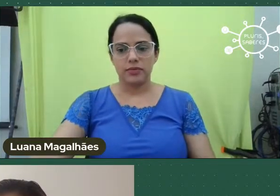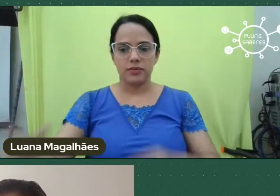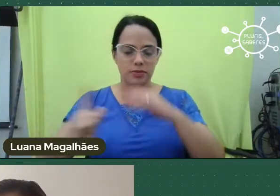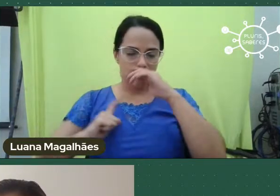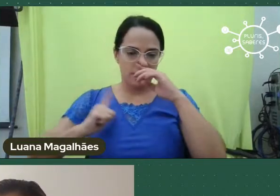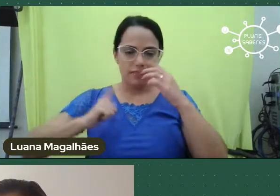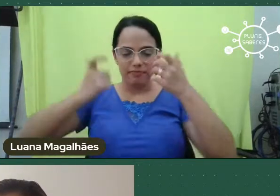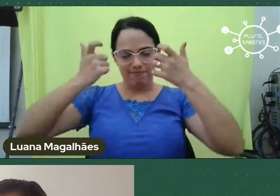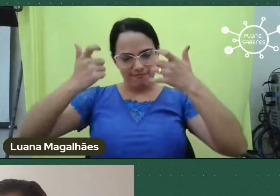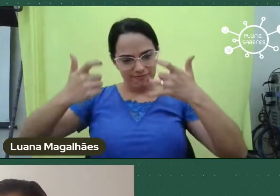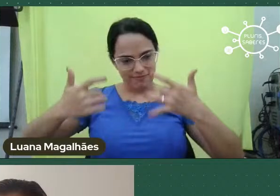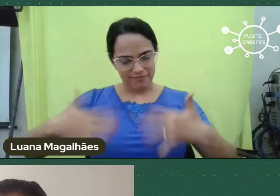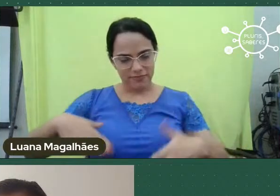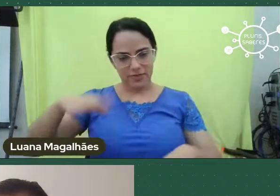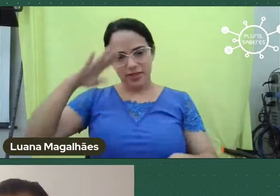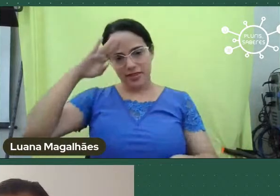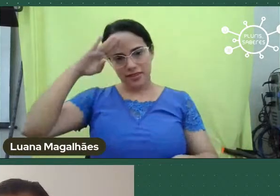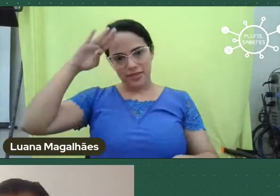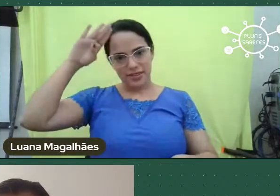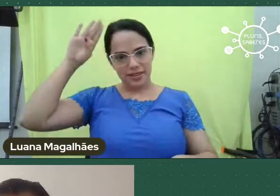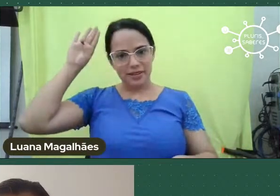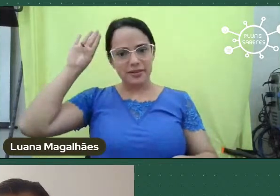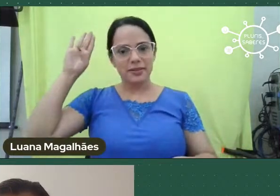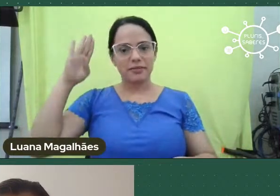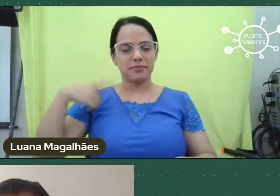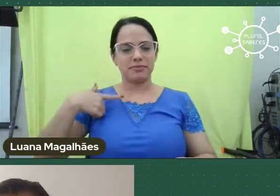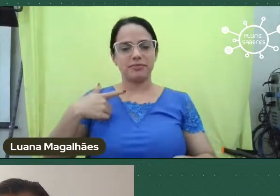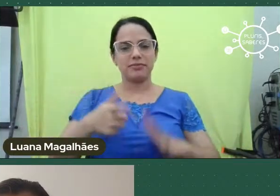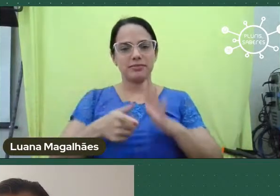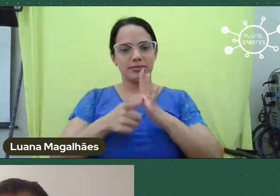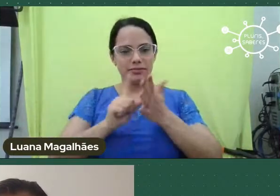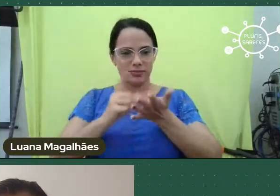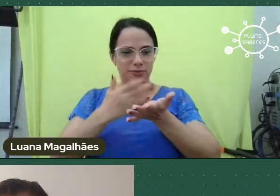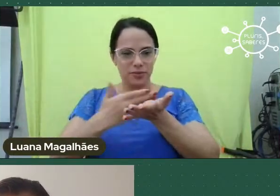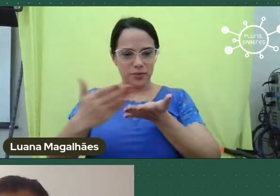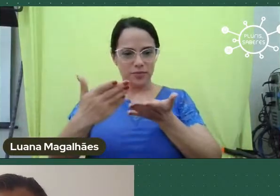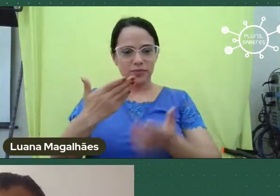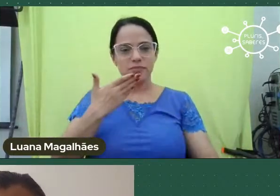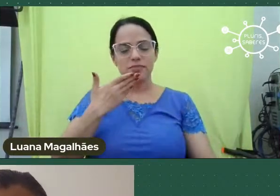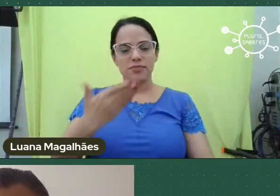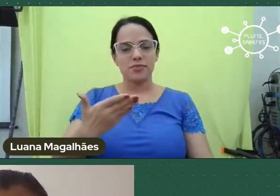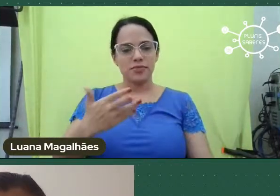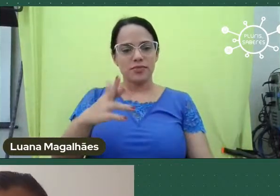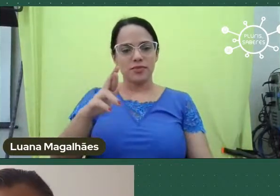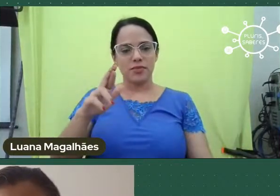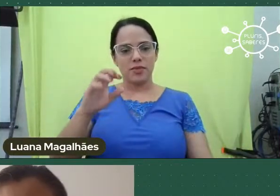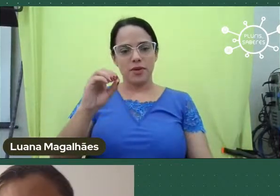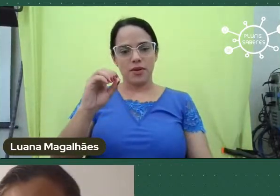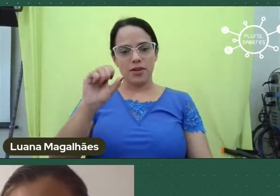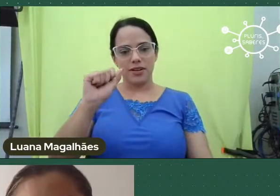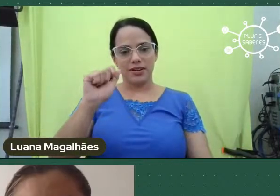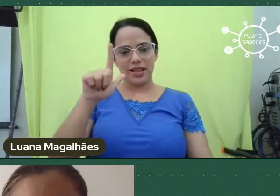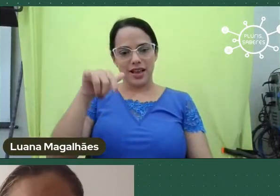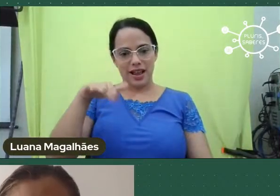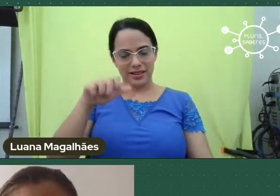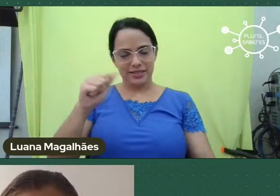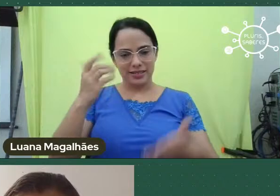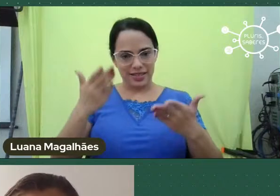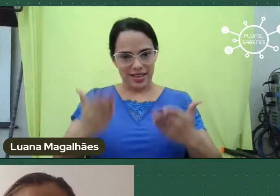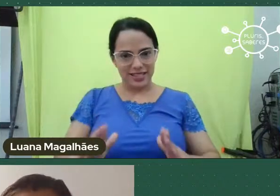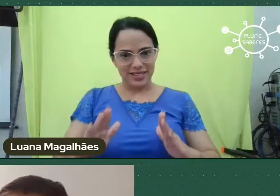do professor Marcelo, antes de mais nada, Rosaline é cearense, filha da